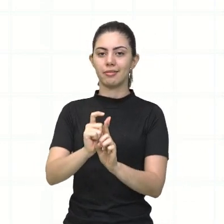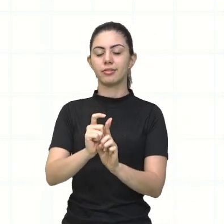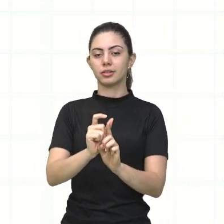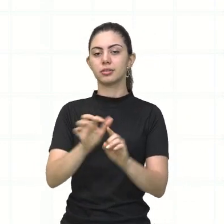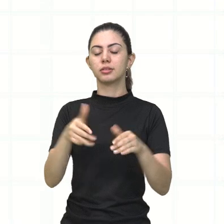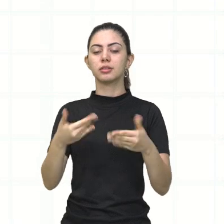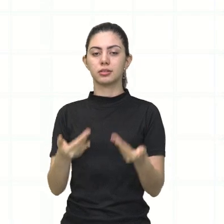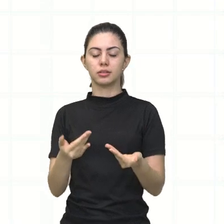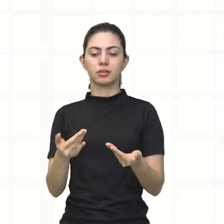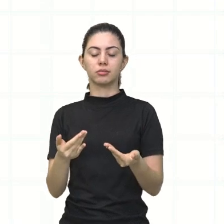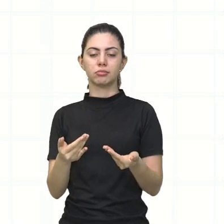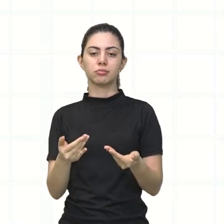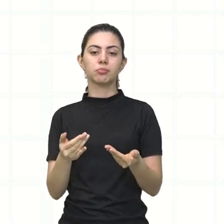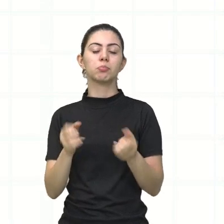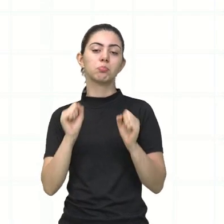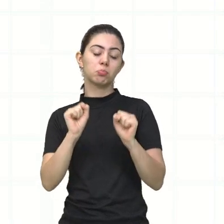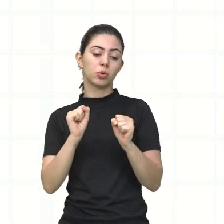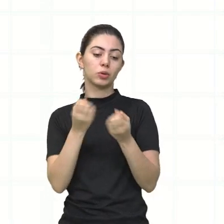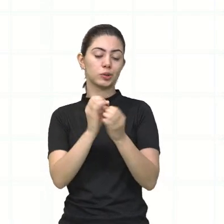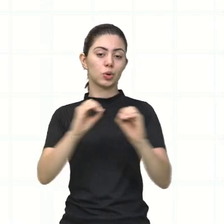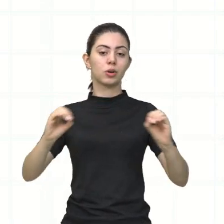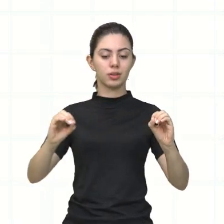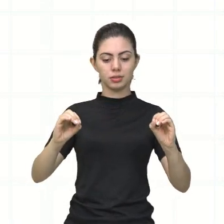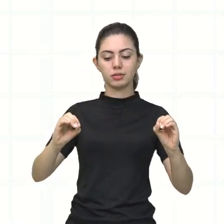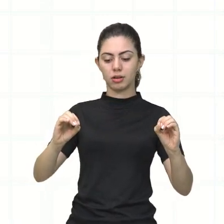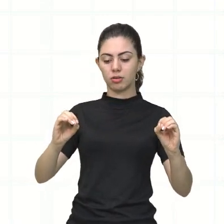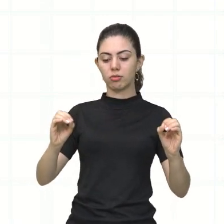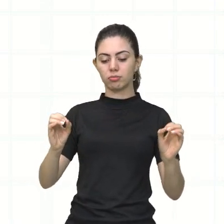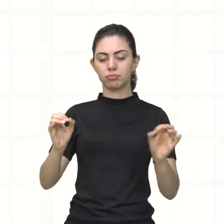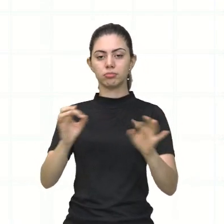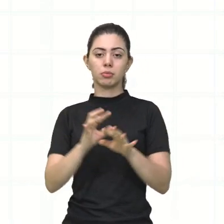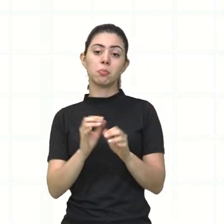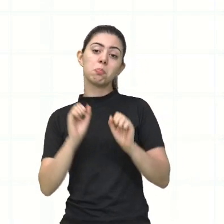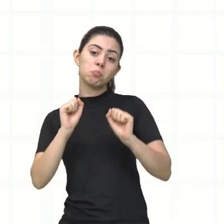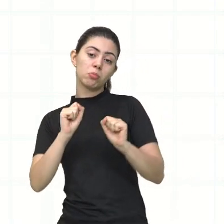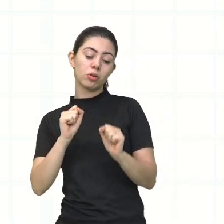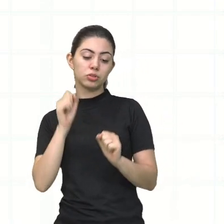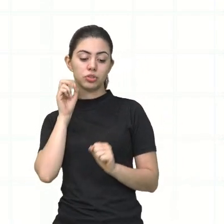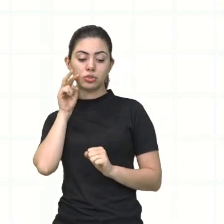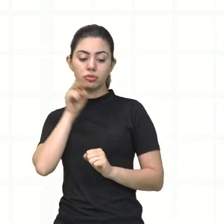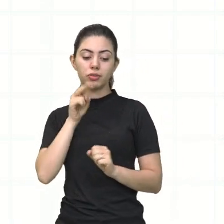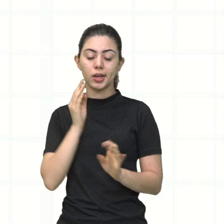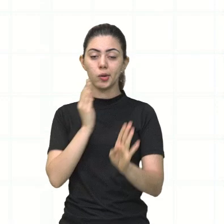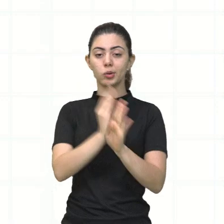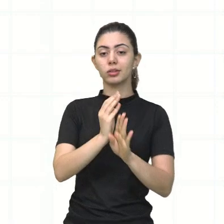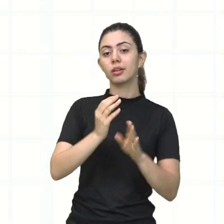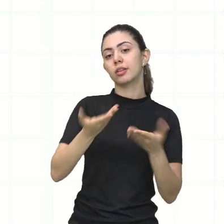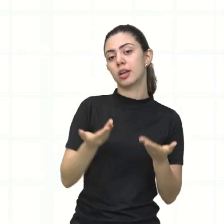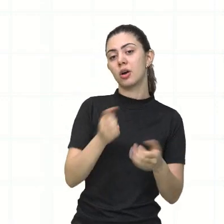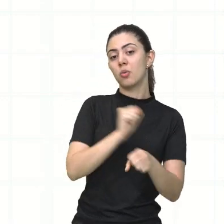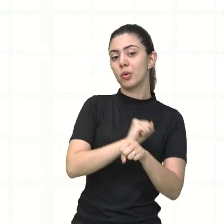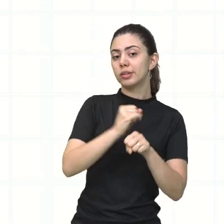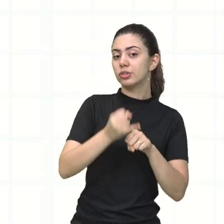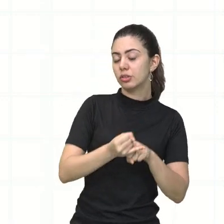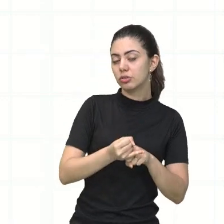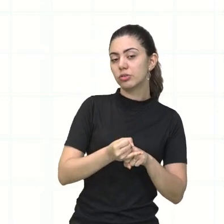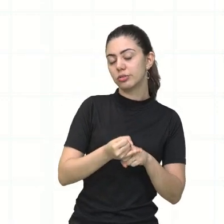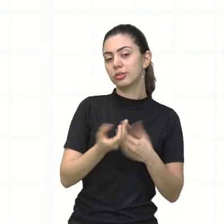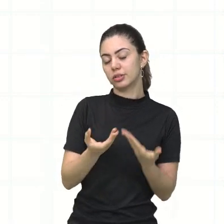como se fosse. Então, uma oração completa pode parecer um adjetivo, dando uma característica, um elemento da